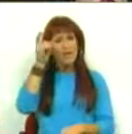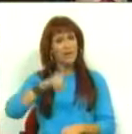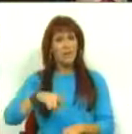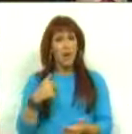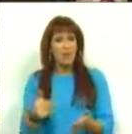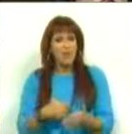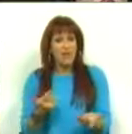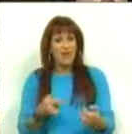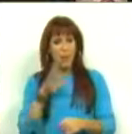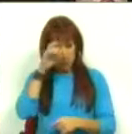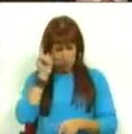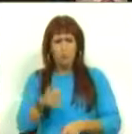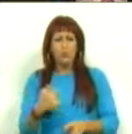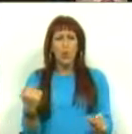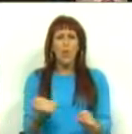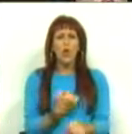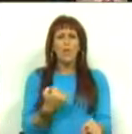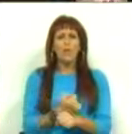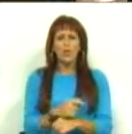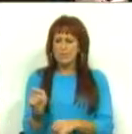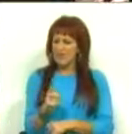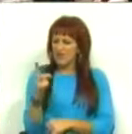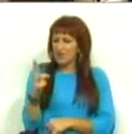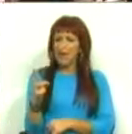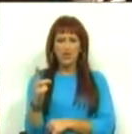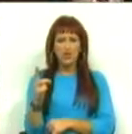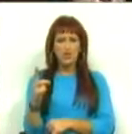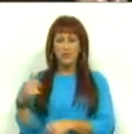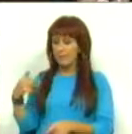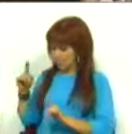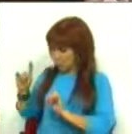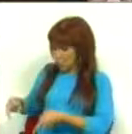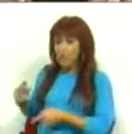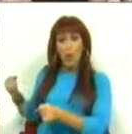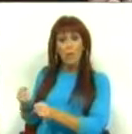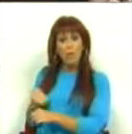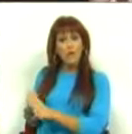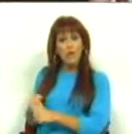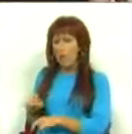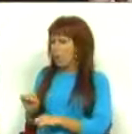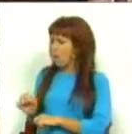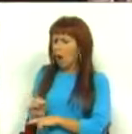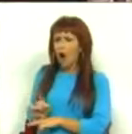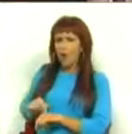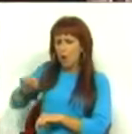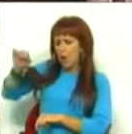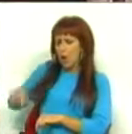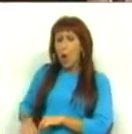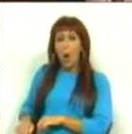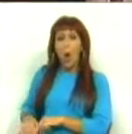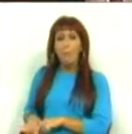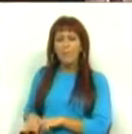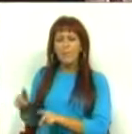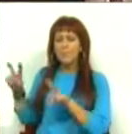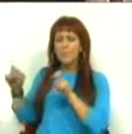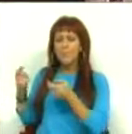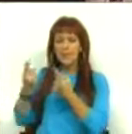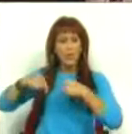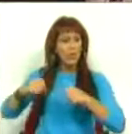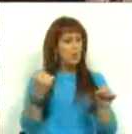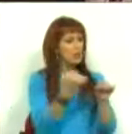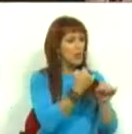não esperou. O Governo entrou em funções há 6 meses. E assim que iniciou funções, tomou de imediato em mãos este assunto, reuniu